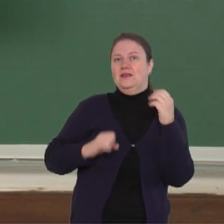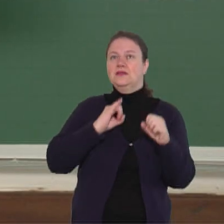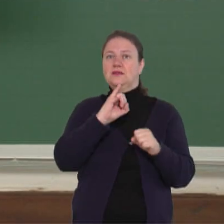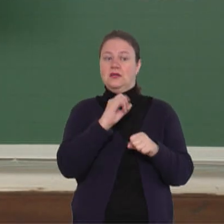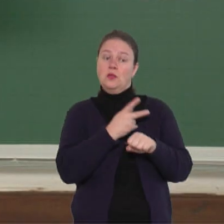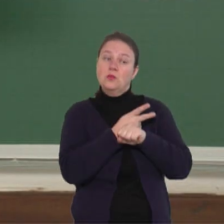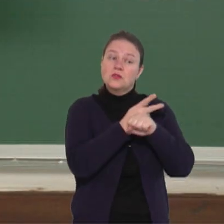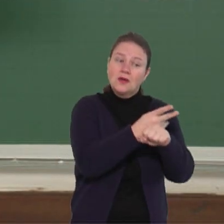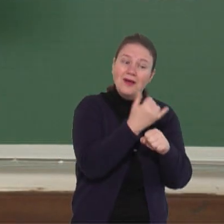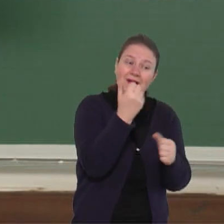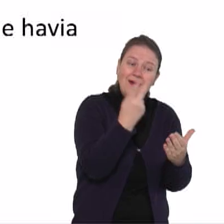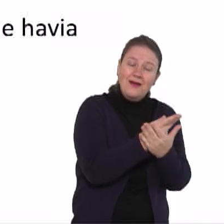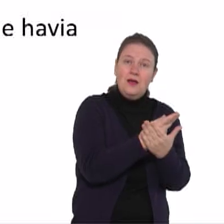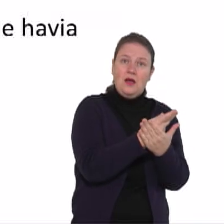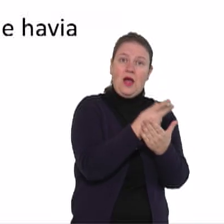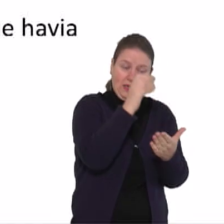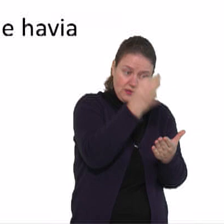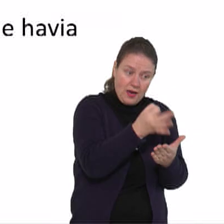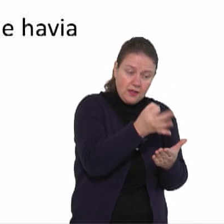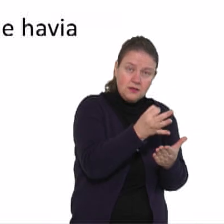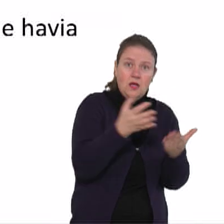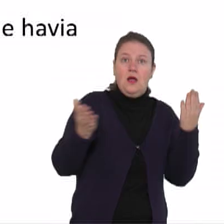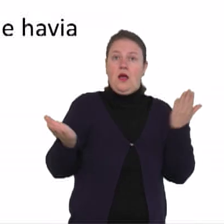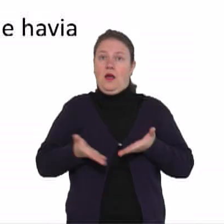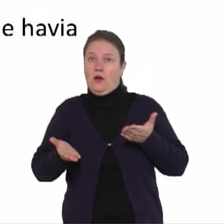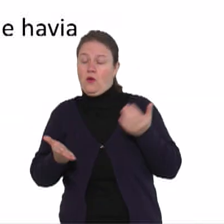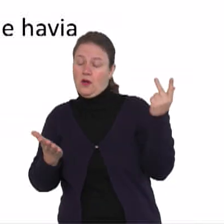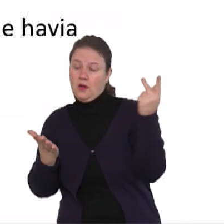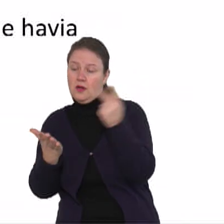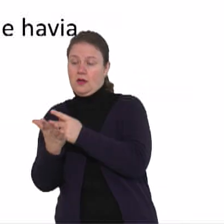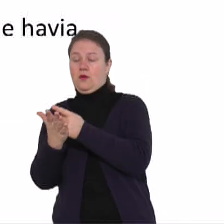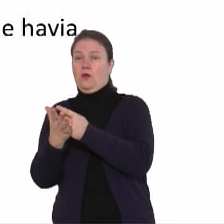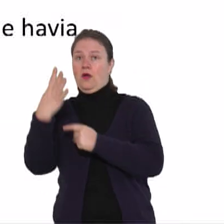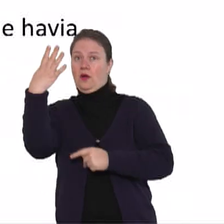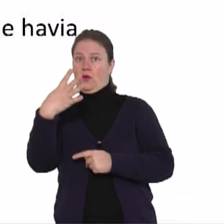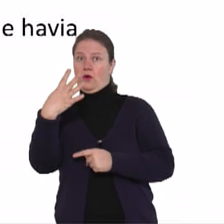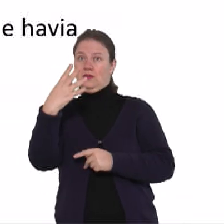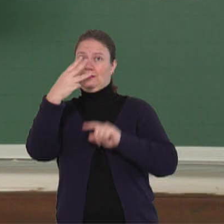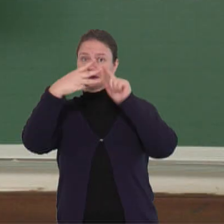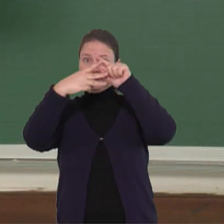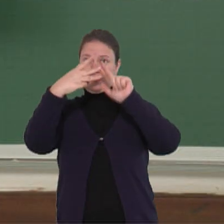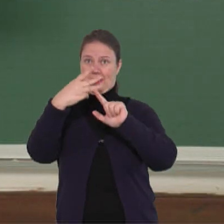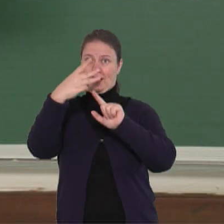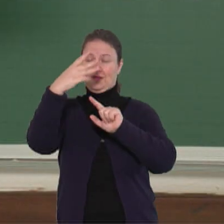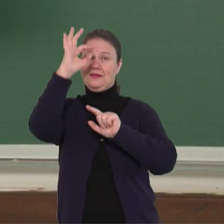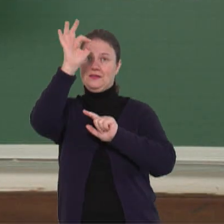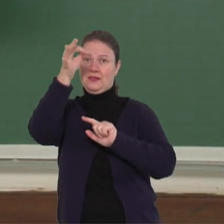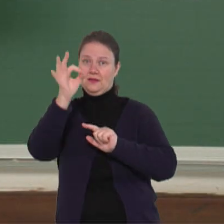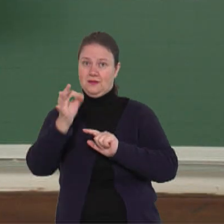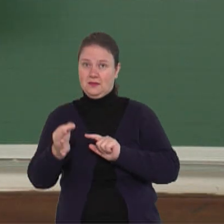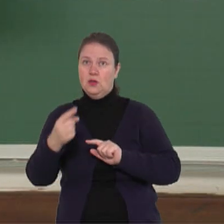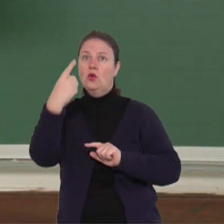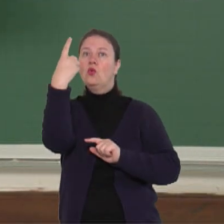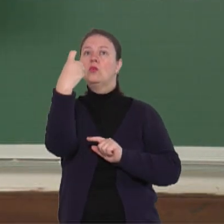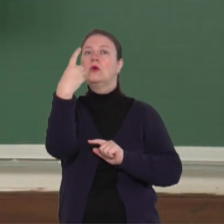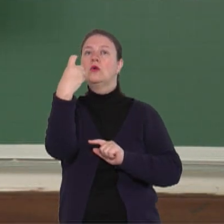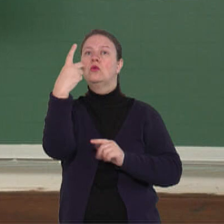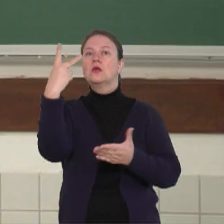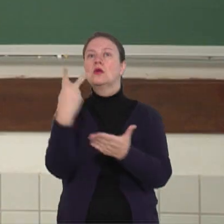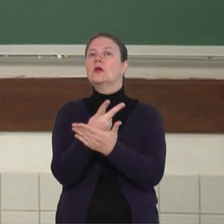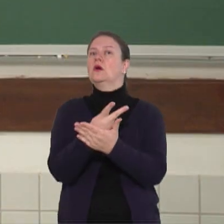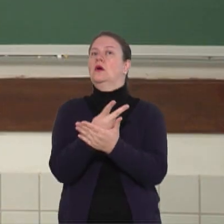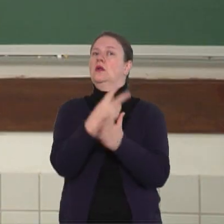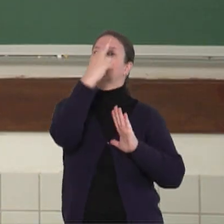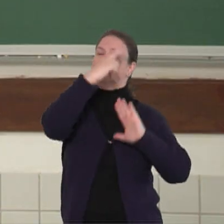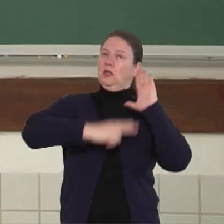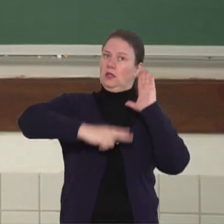correta, aqui a gente vai buscar a incorreta. Então, a gente tem 3 alternativas que estão certas e só tem uma que está errada. Então, vocês dão